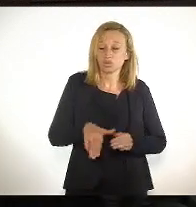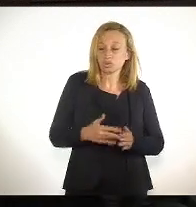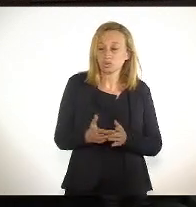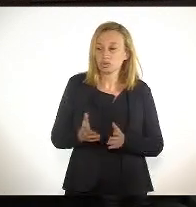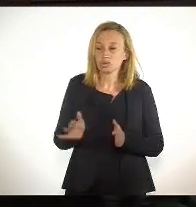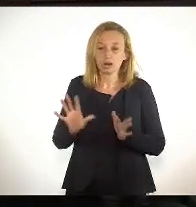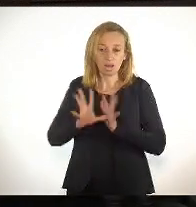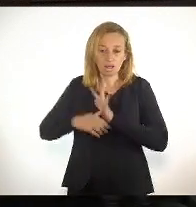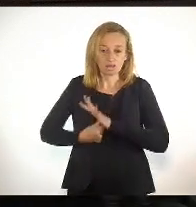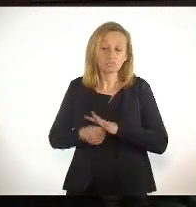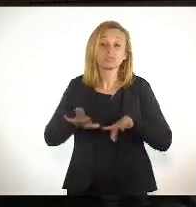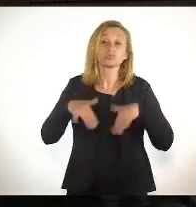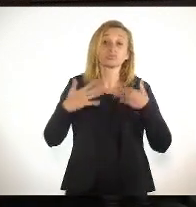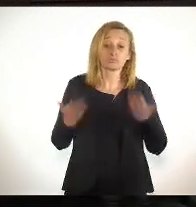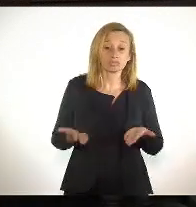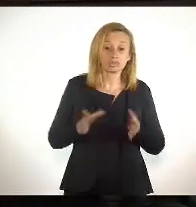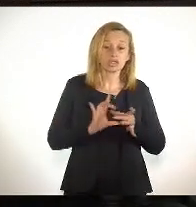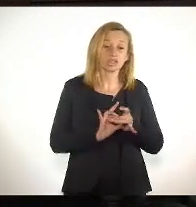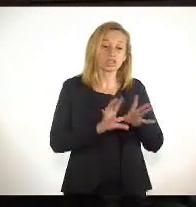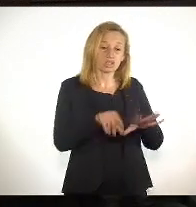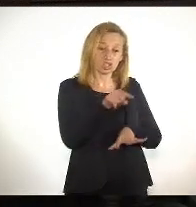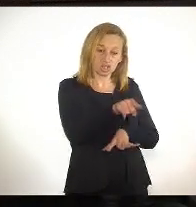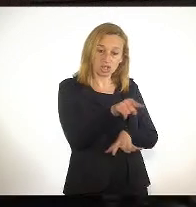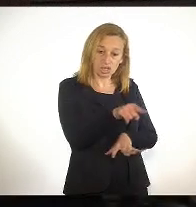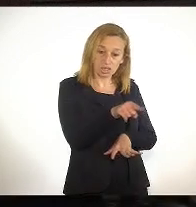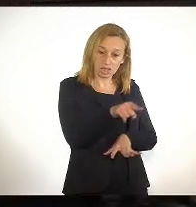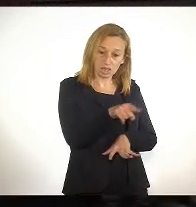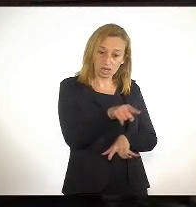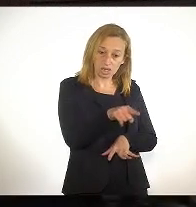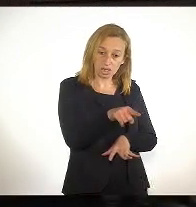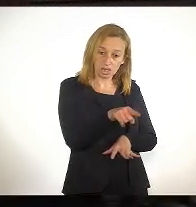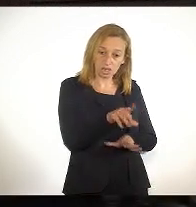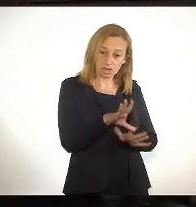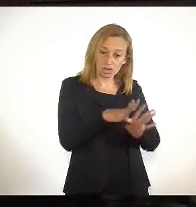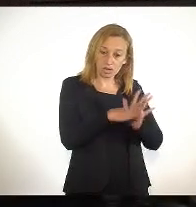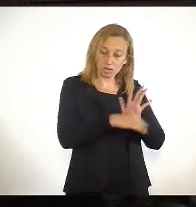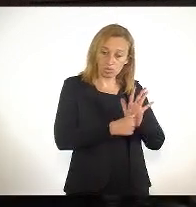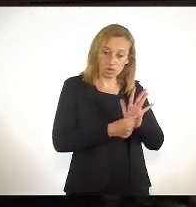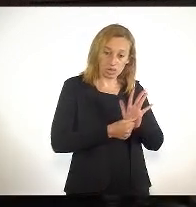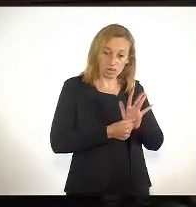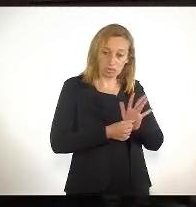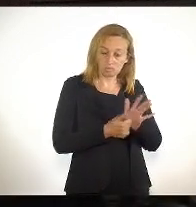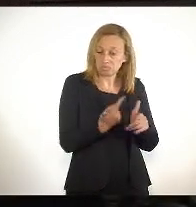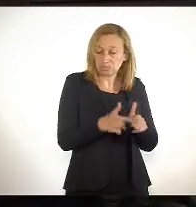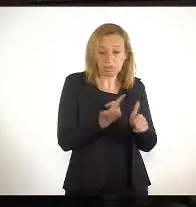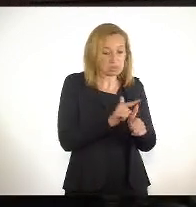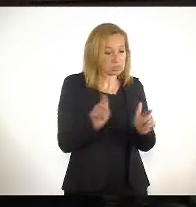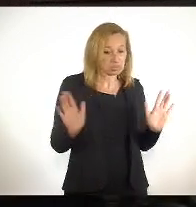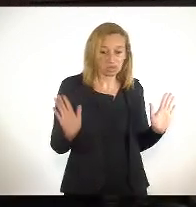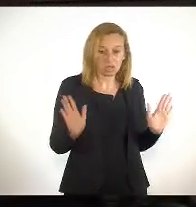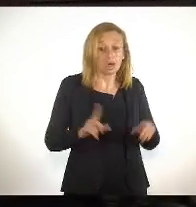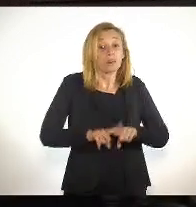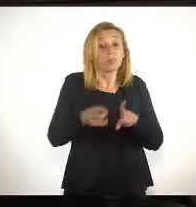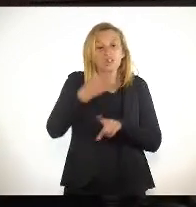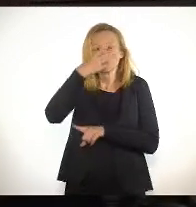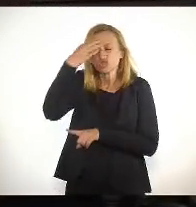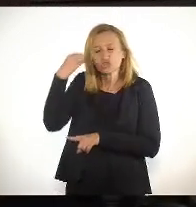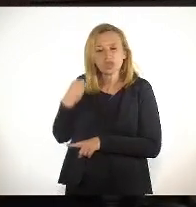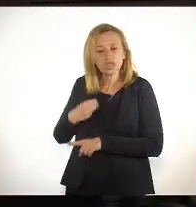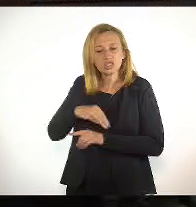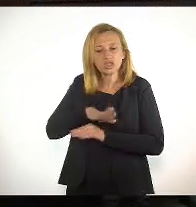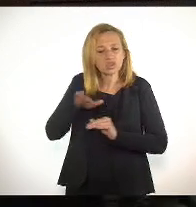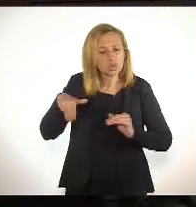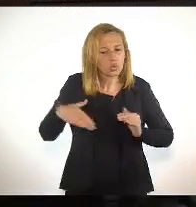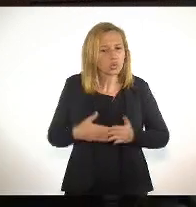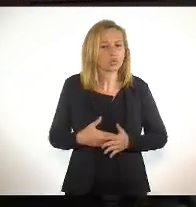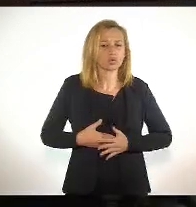ladrões. Então, deixa eles tomarem uma volta, porque não tem problema algum. Mas esquecem ainda que